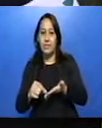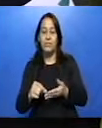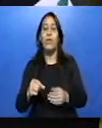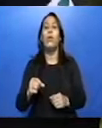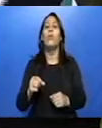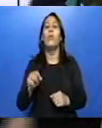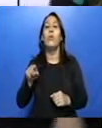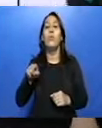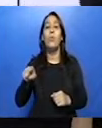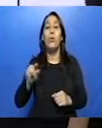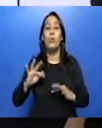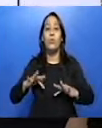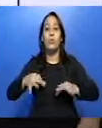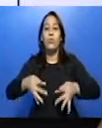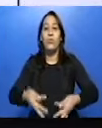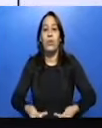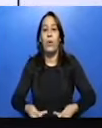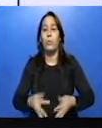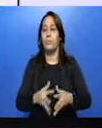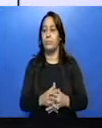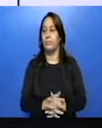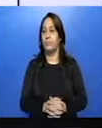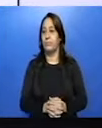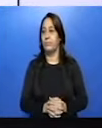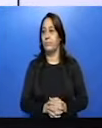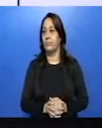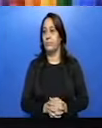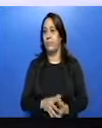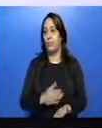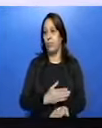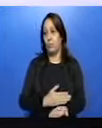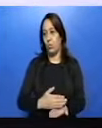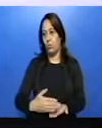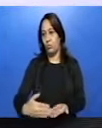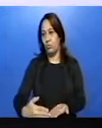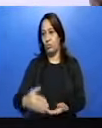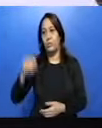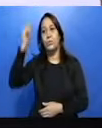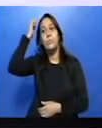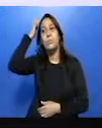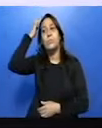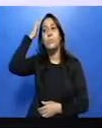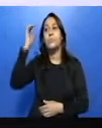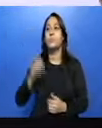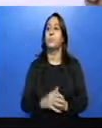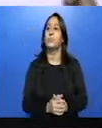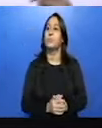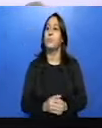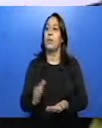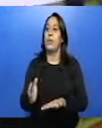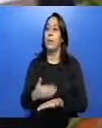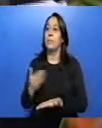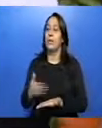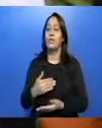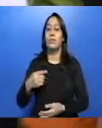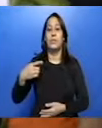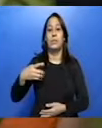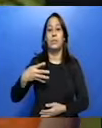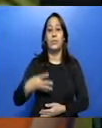esqueceu da letra N? Então, podemos partir. Página 14